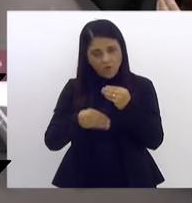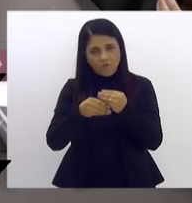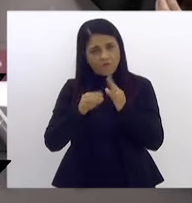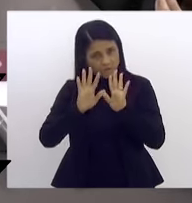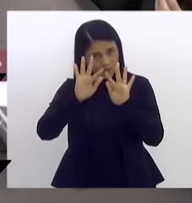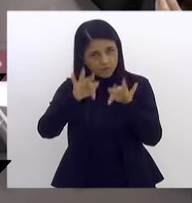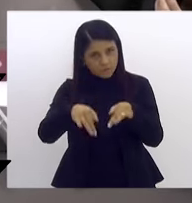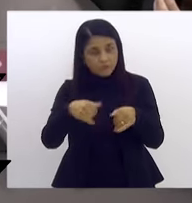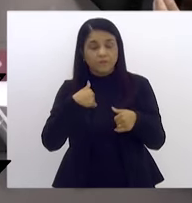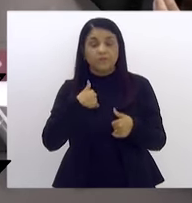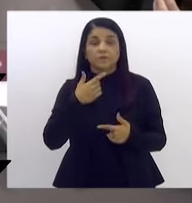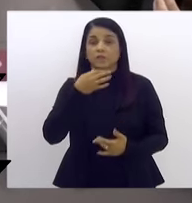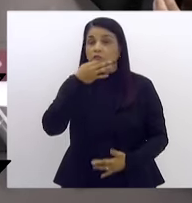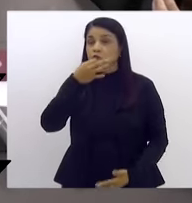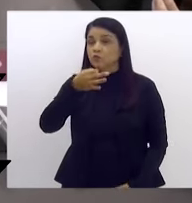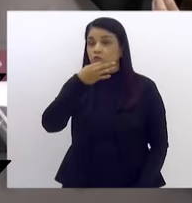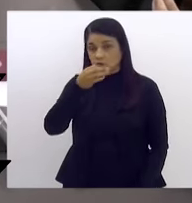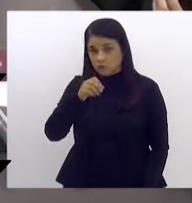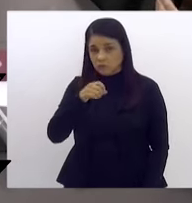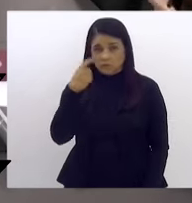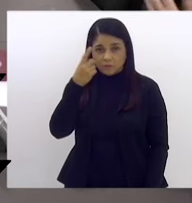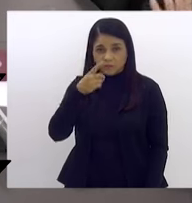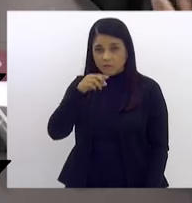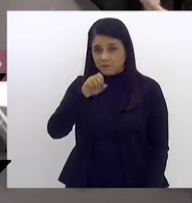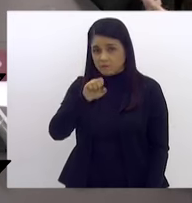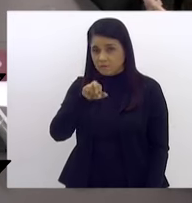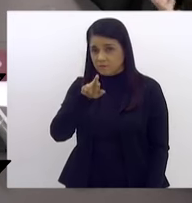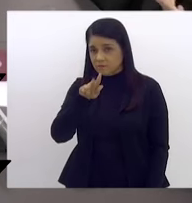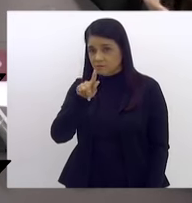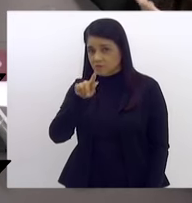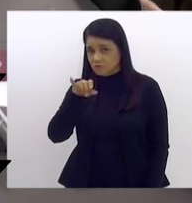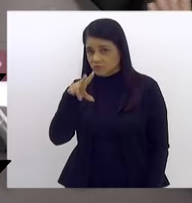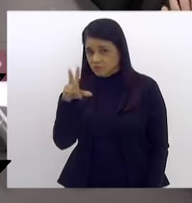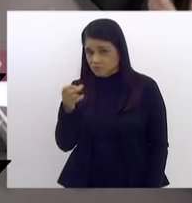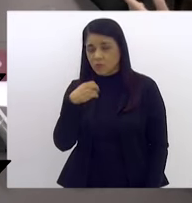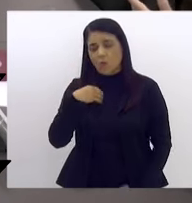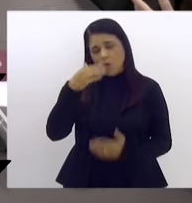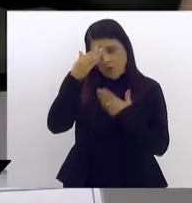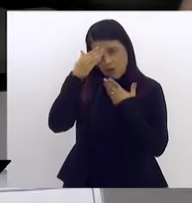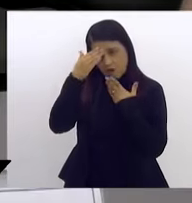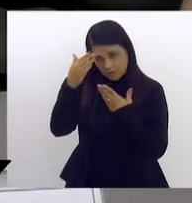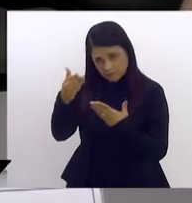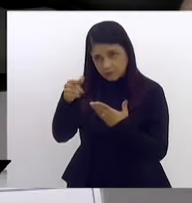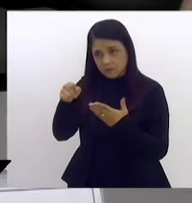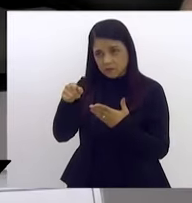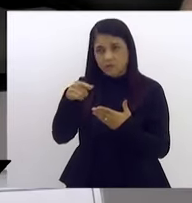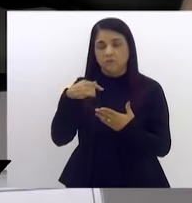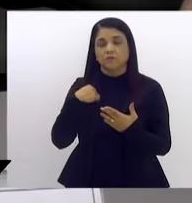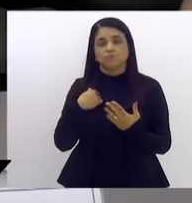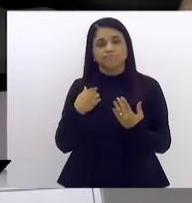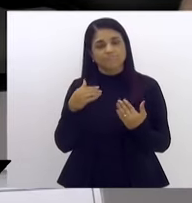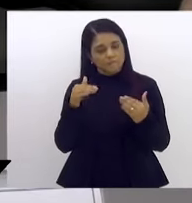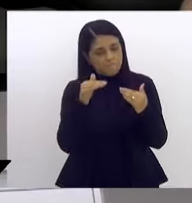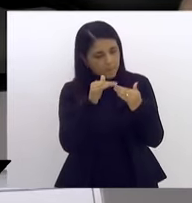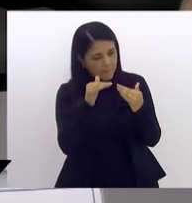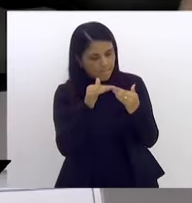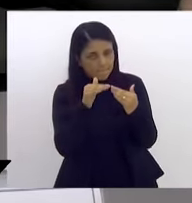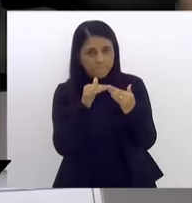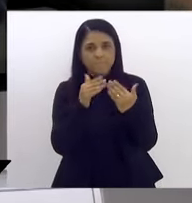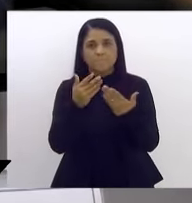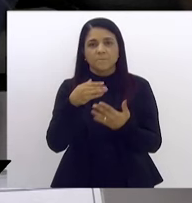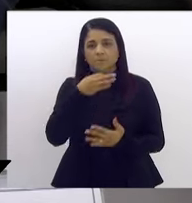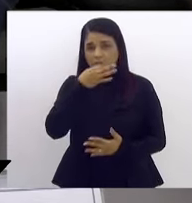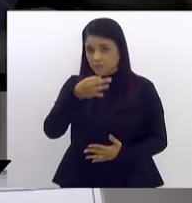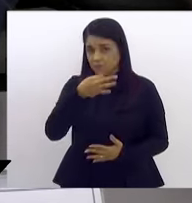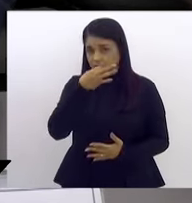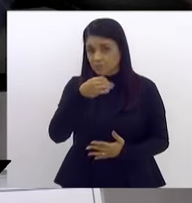Dr sobre a sugestão que vossa excelência fez para tentar e até agradeço uma uma questão conciliadora eu eu